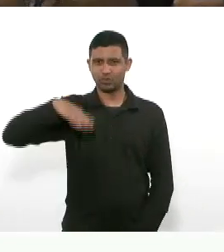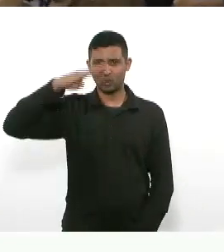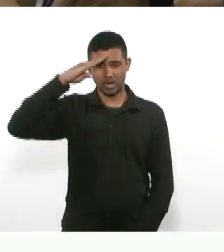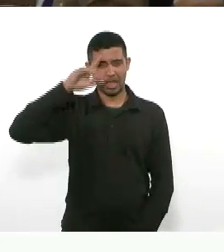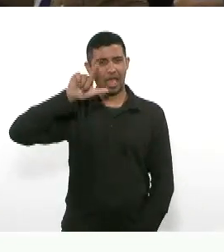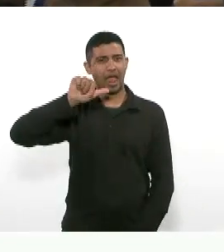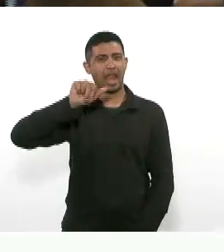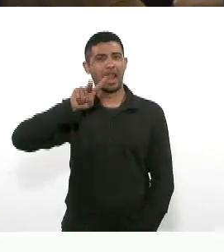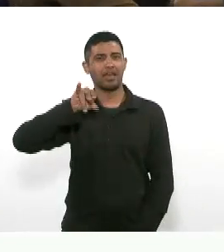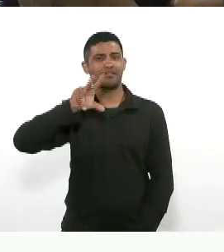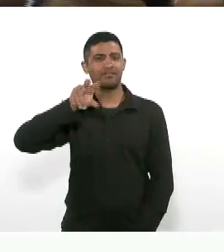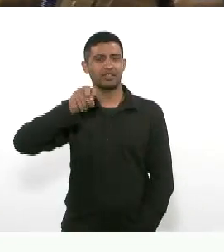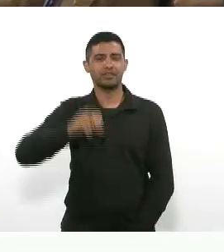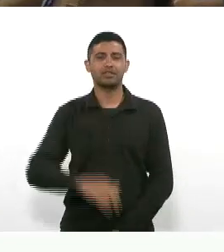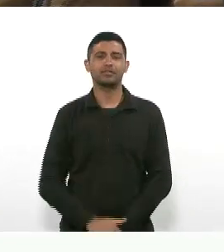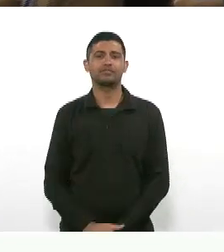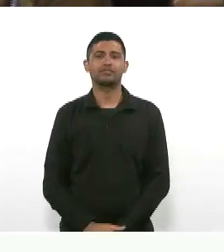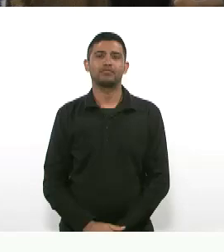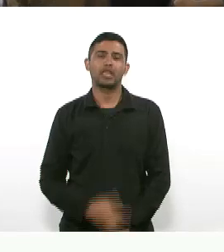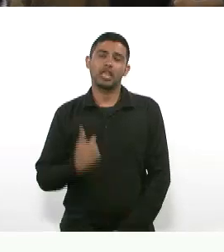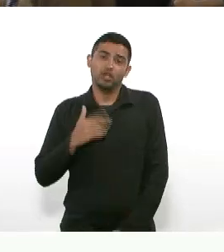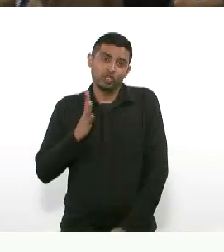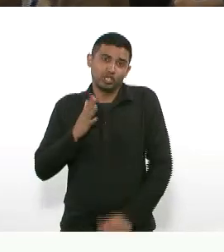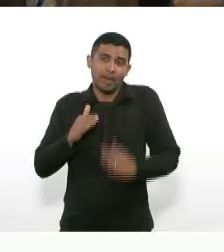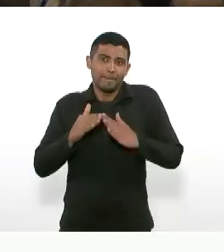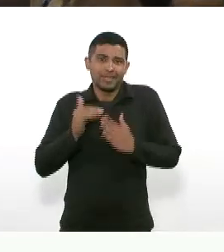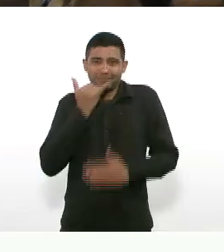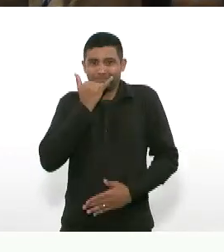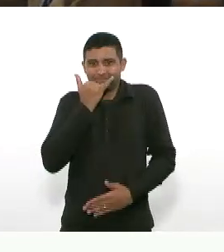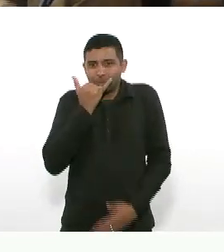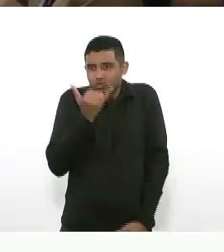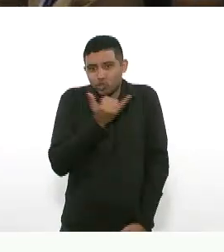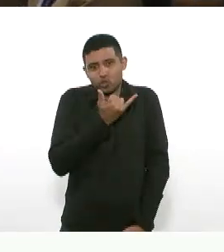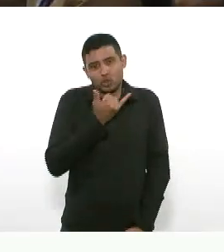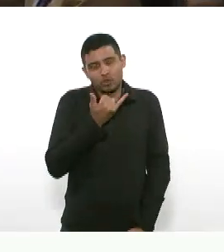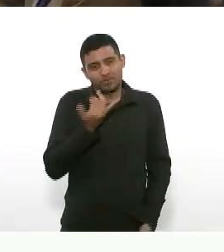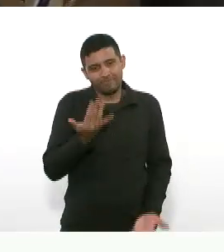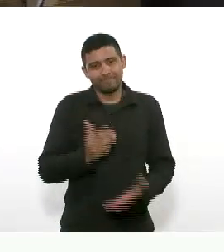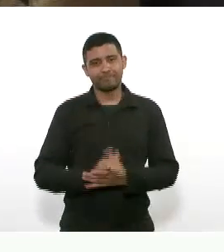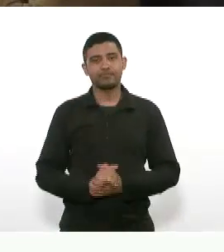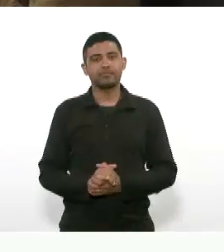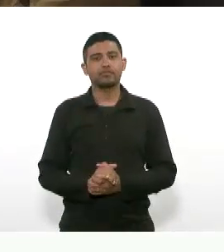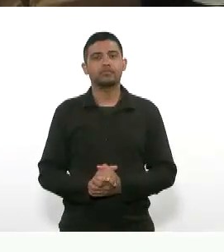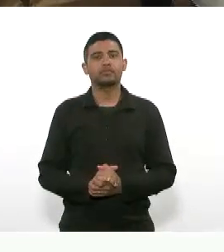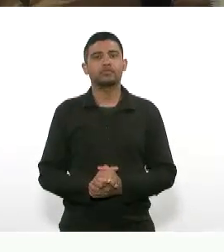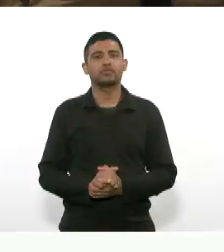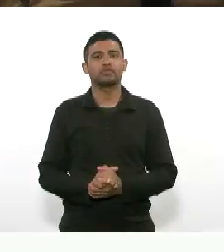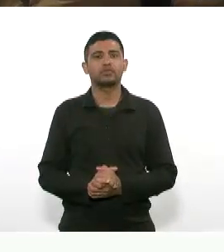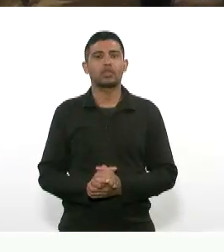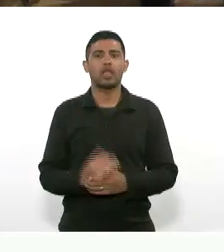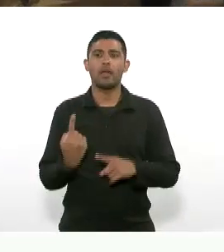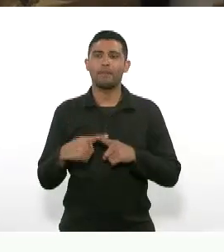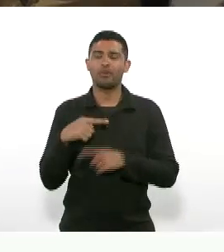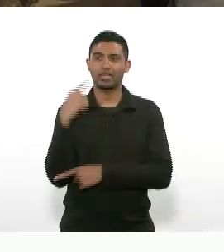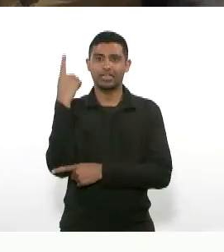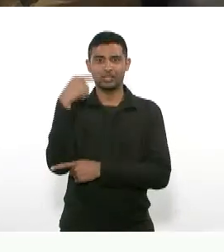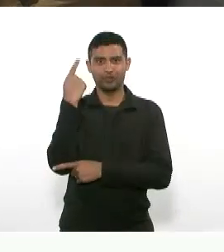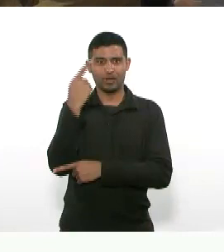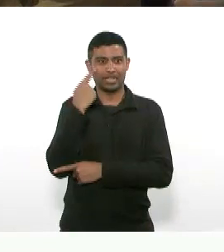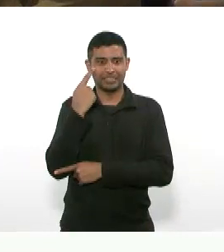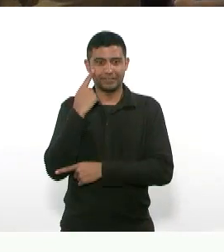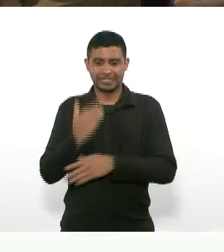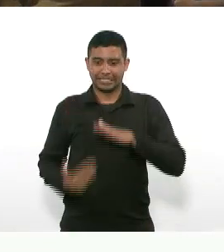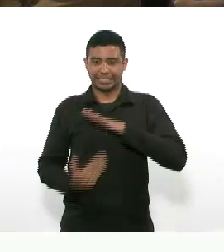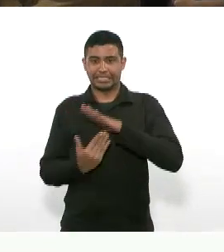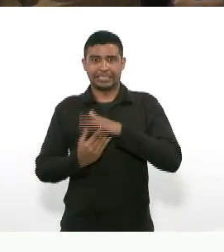Flaviano. Eu já peço de antemão desculpas, porque a gente tem o advogado é refém dos prazos, e hoje a gente tem